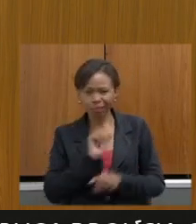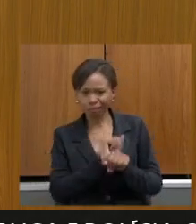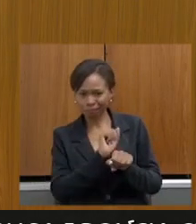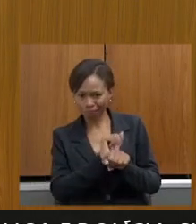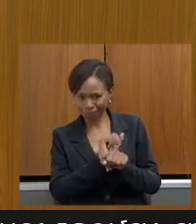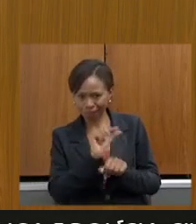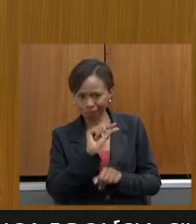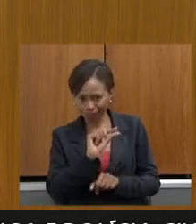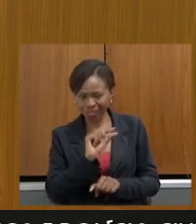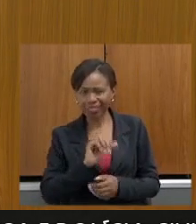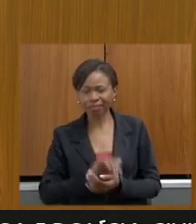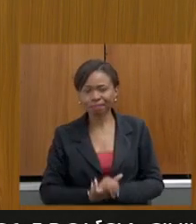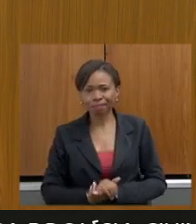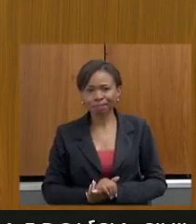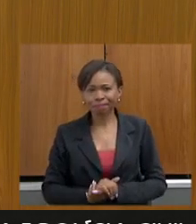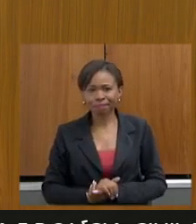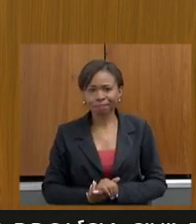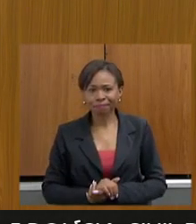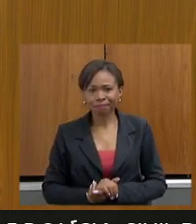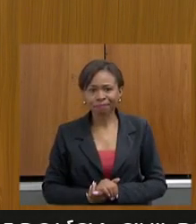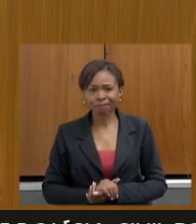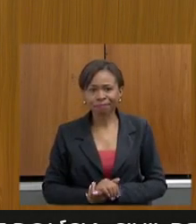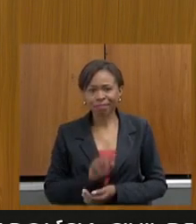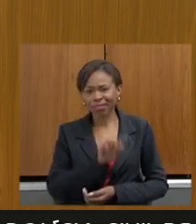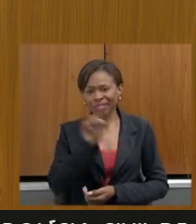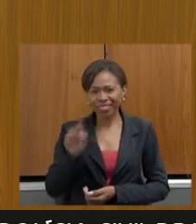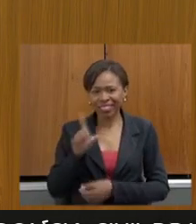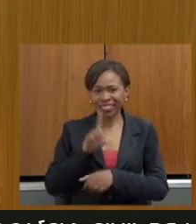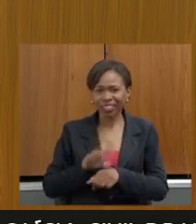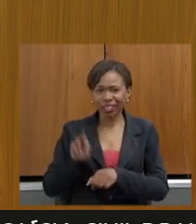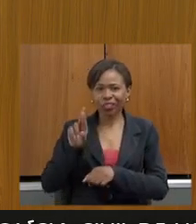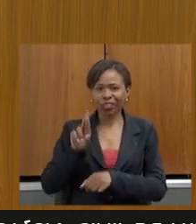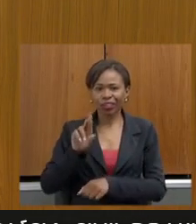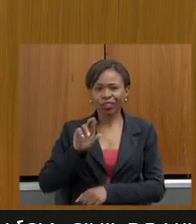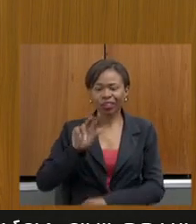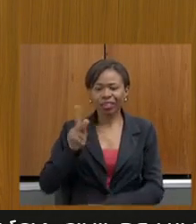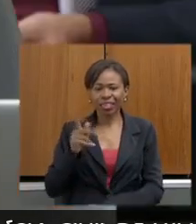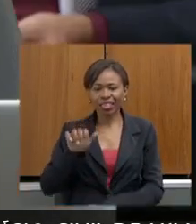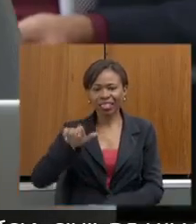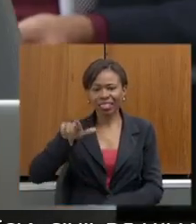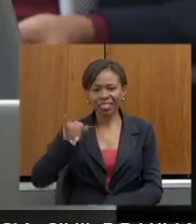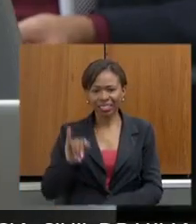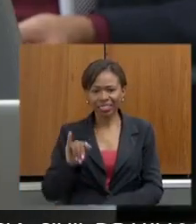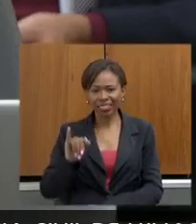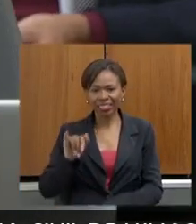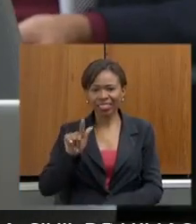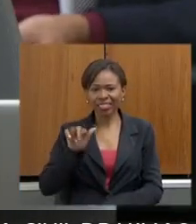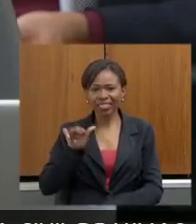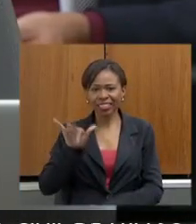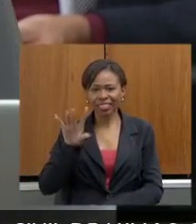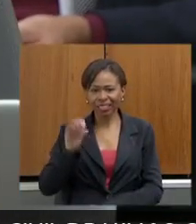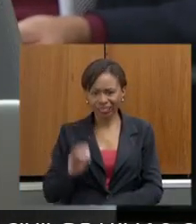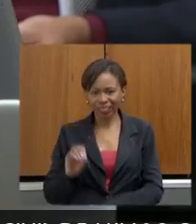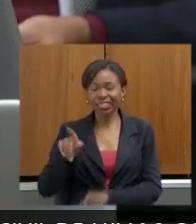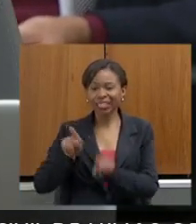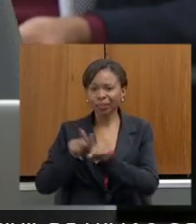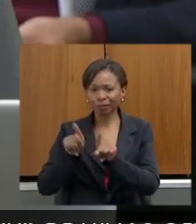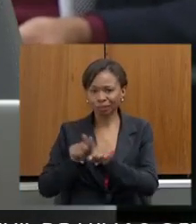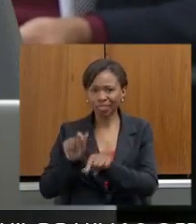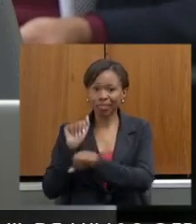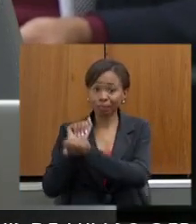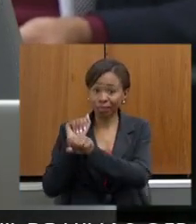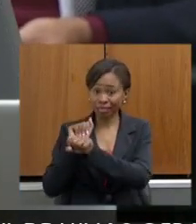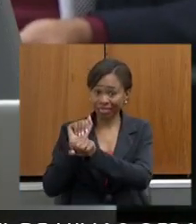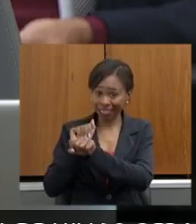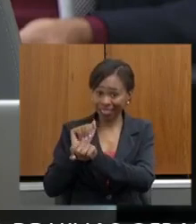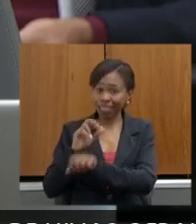nosso bravo Combatente Doutor ele grilo instalar também aguardando a sua